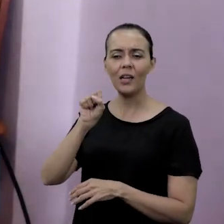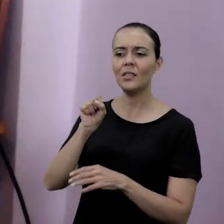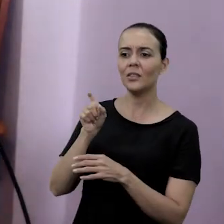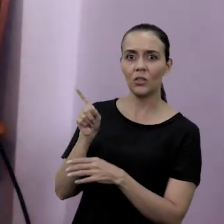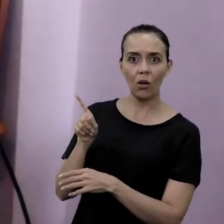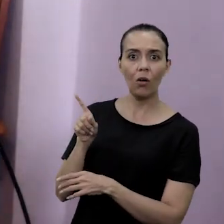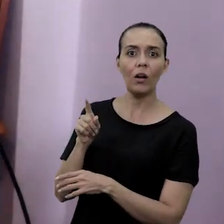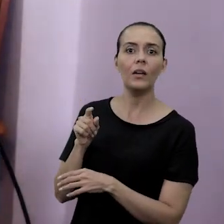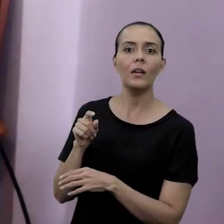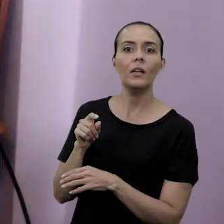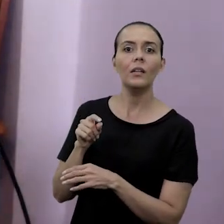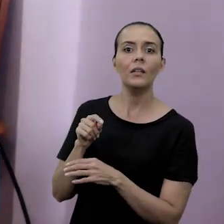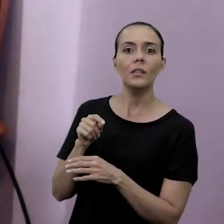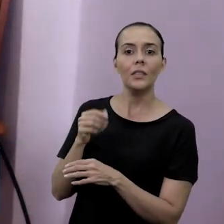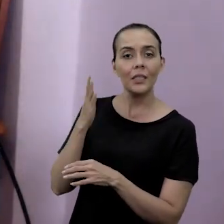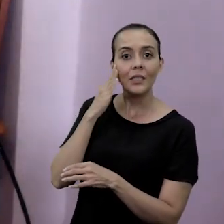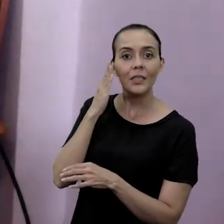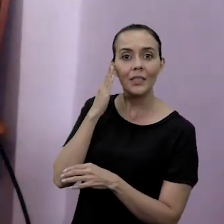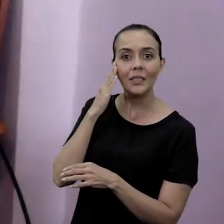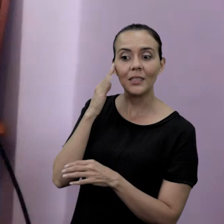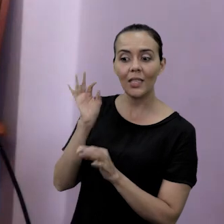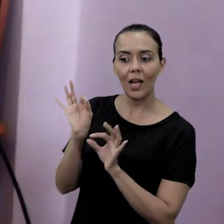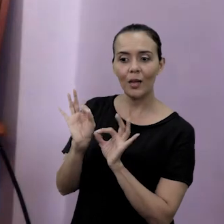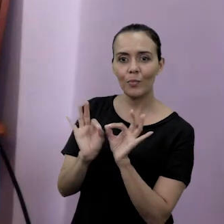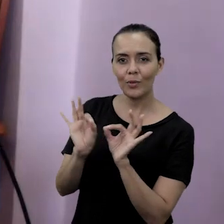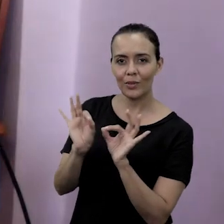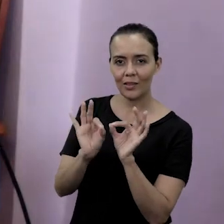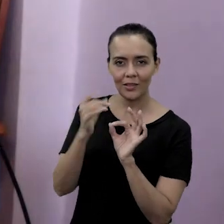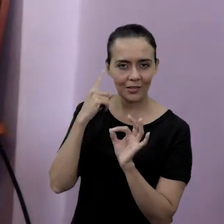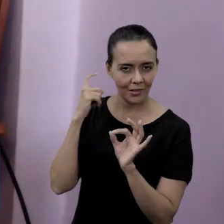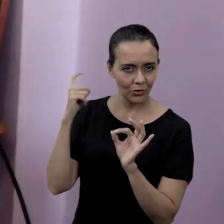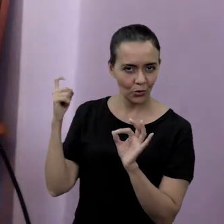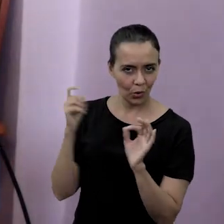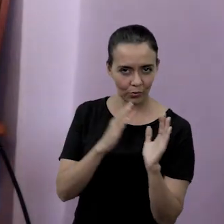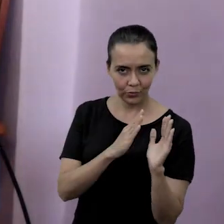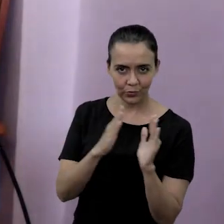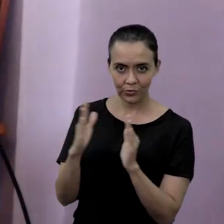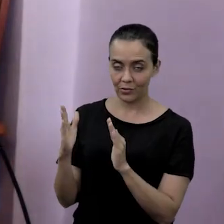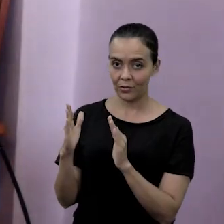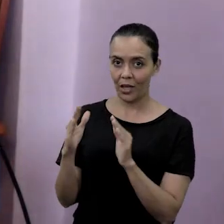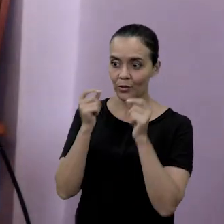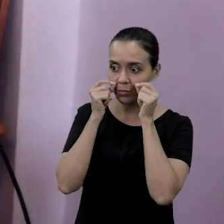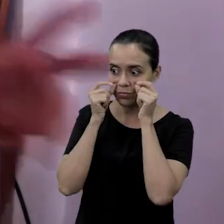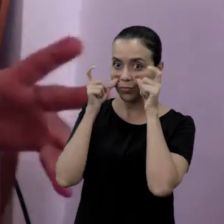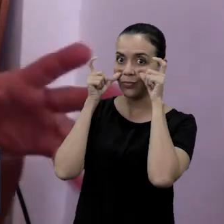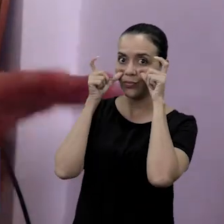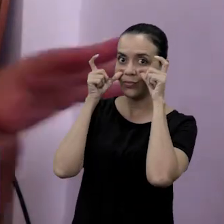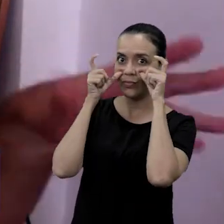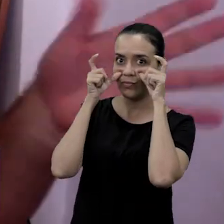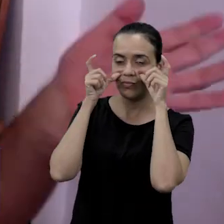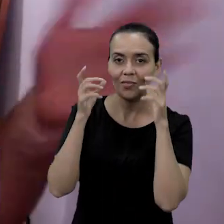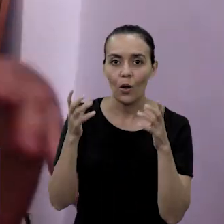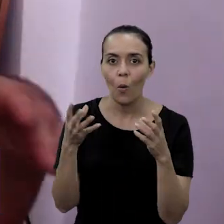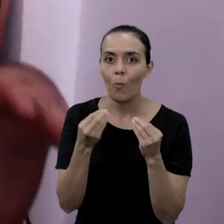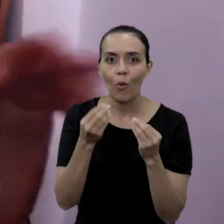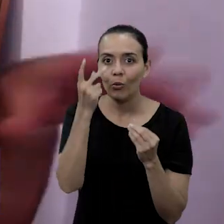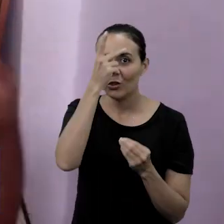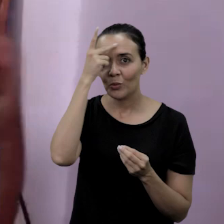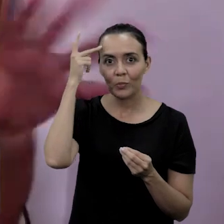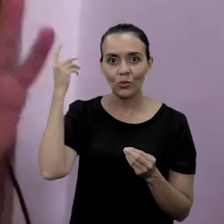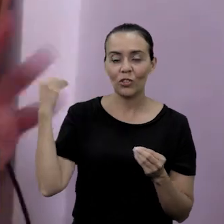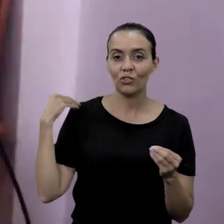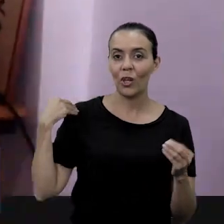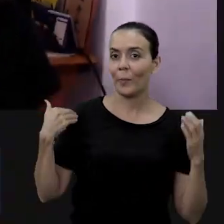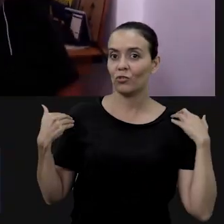semestre que sabe mexer no Pro Tools." E uma turma daí os colegas começou a